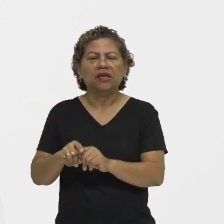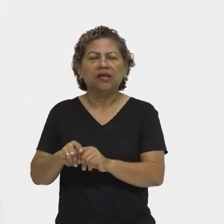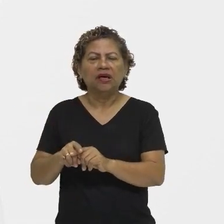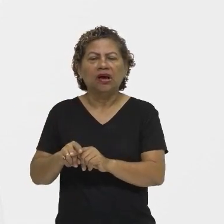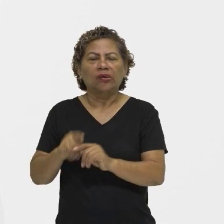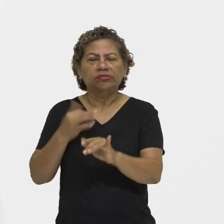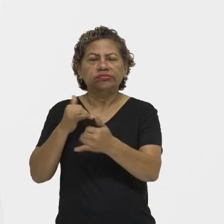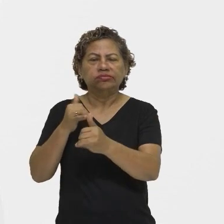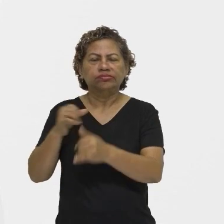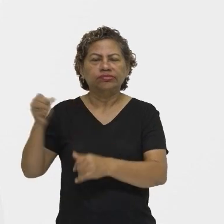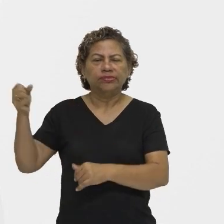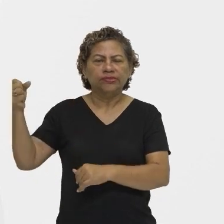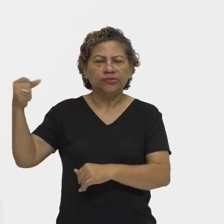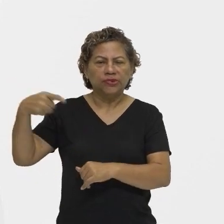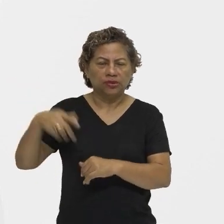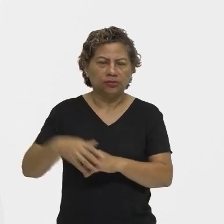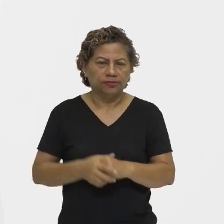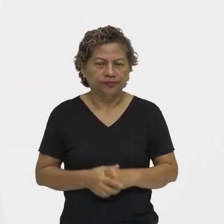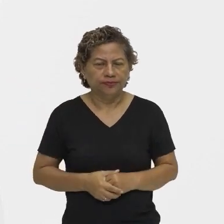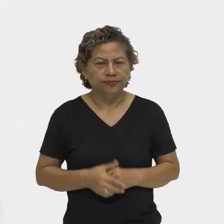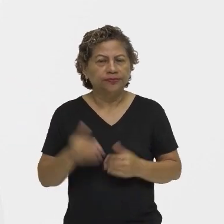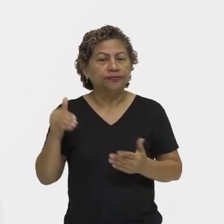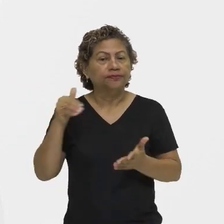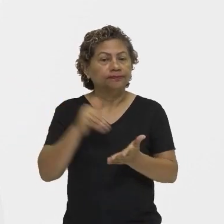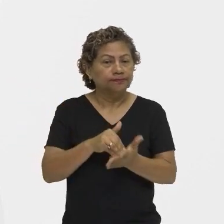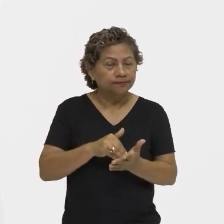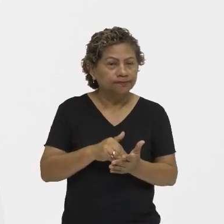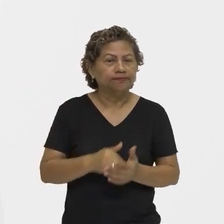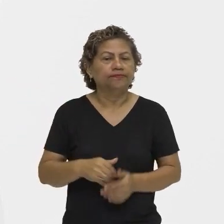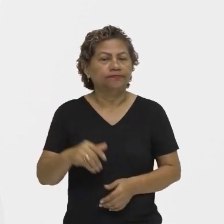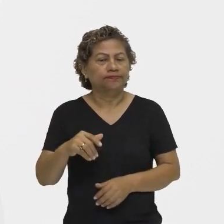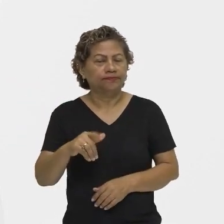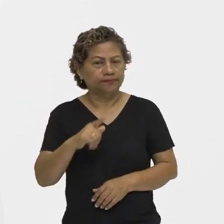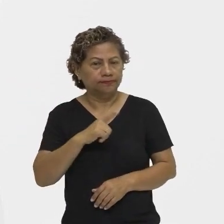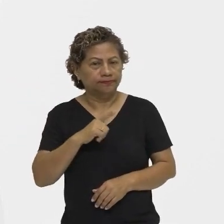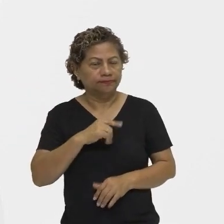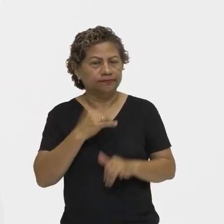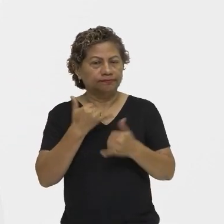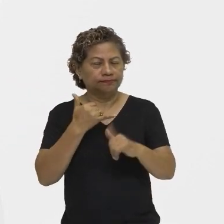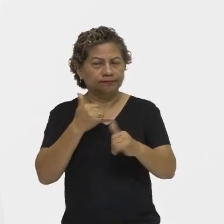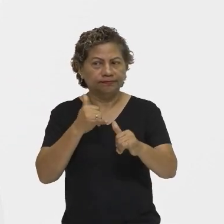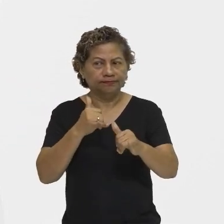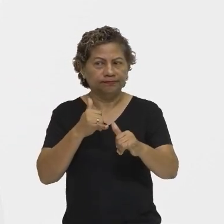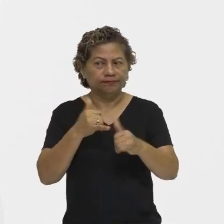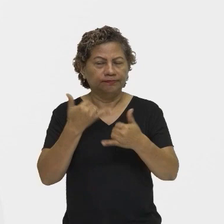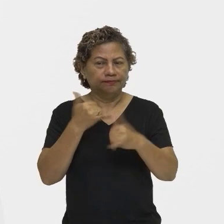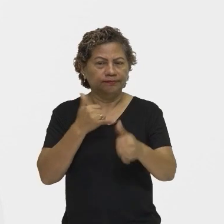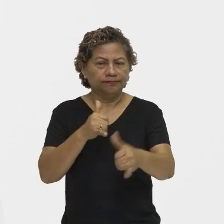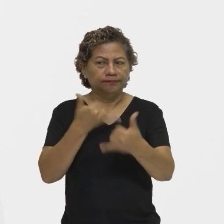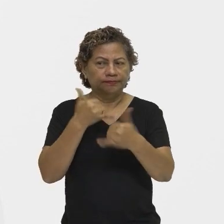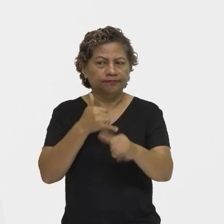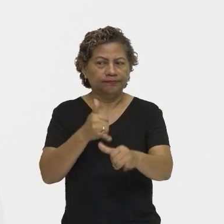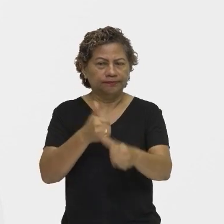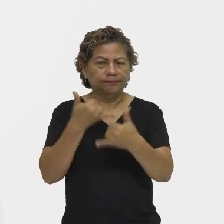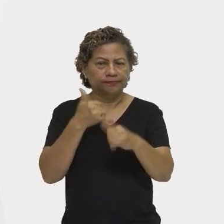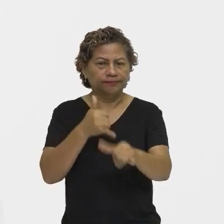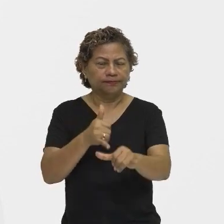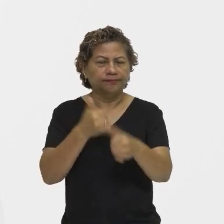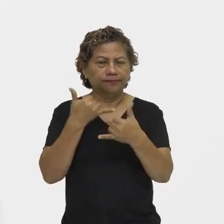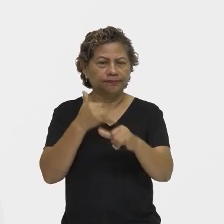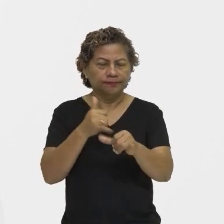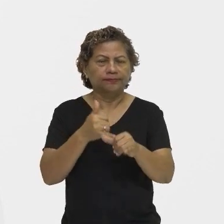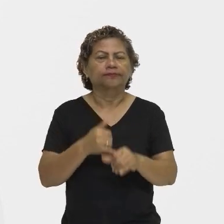E por último, nós temos aí a energia elétrica, certo? A energia elétrica é a